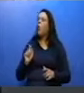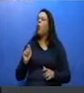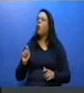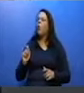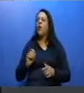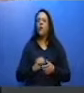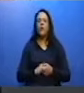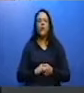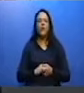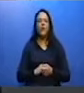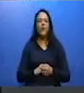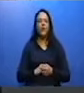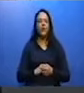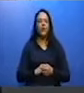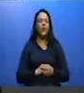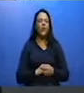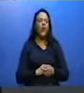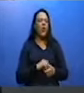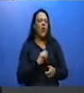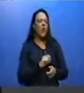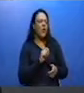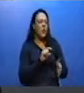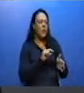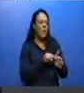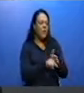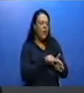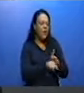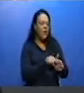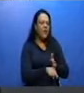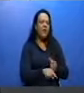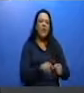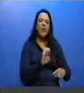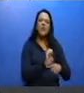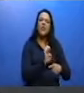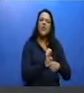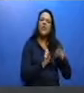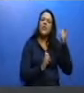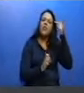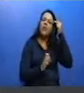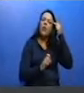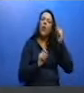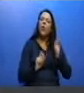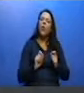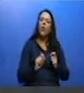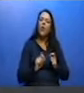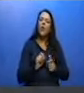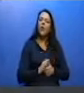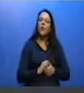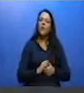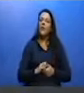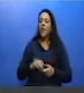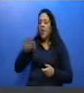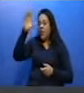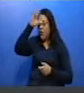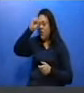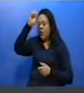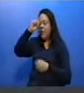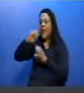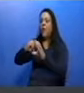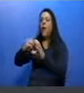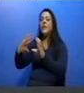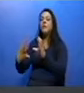O que vamos pesquisar sobre o estado de São Paulo? Já vimos as características, os aspectos